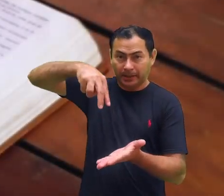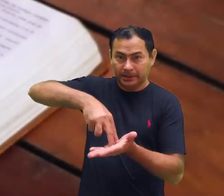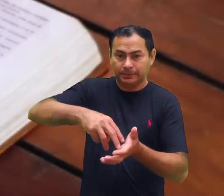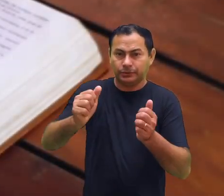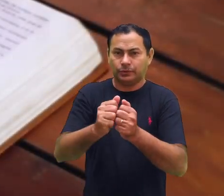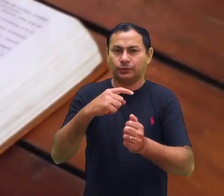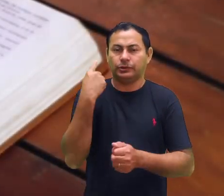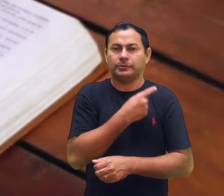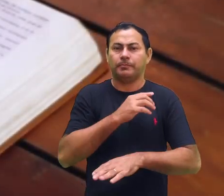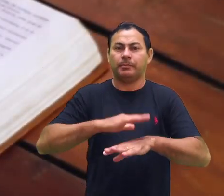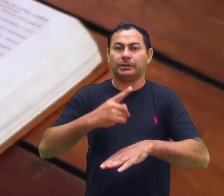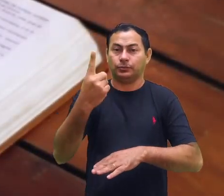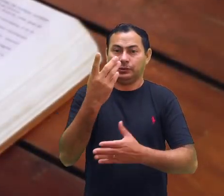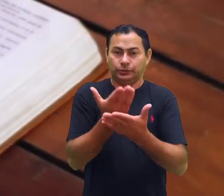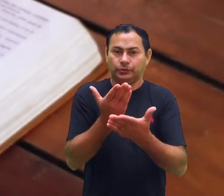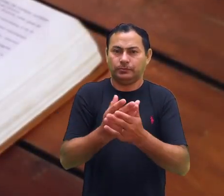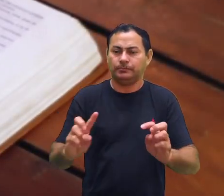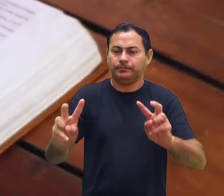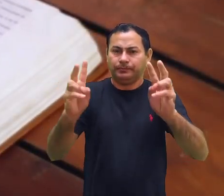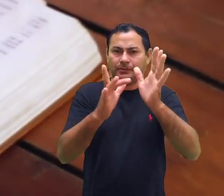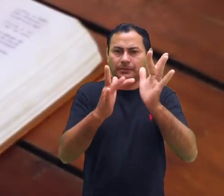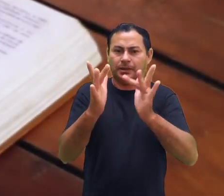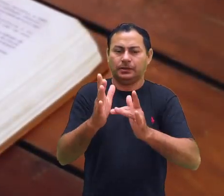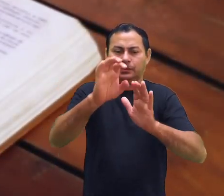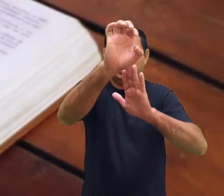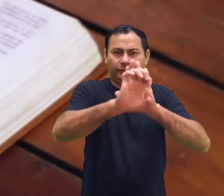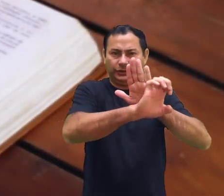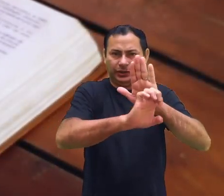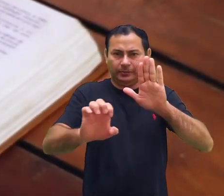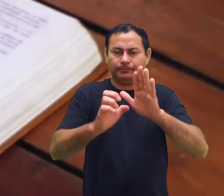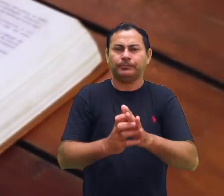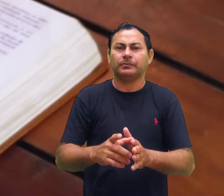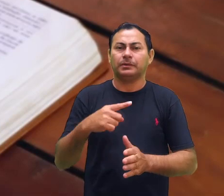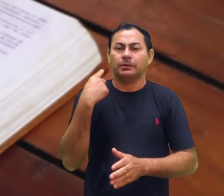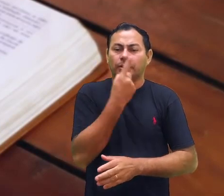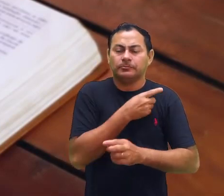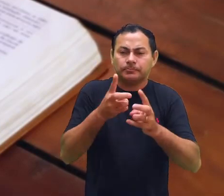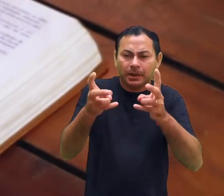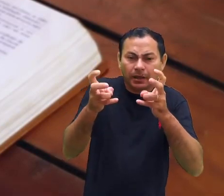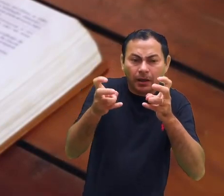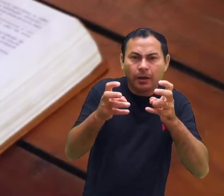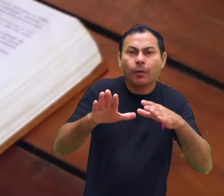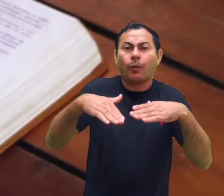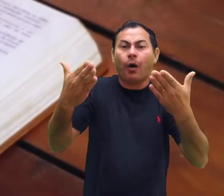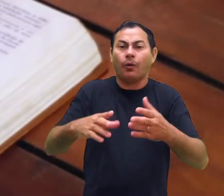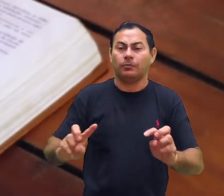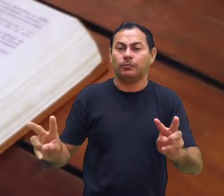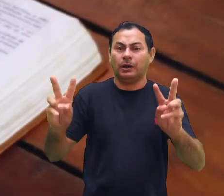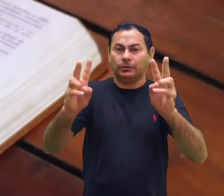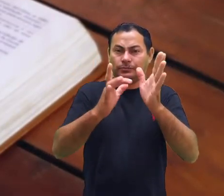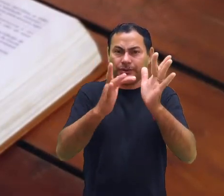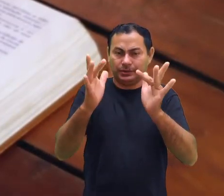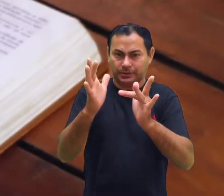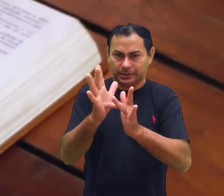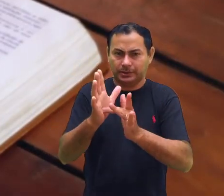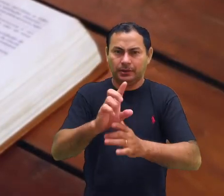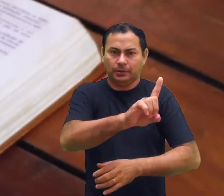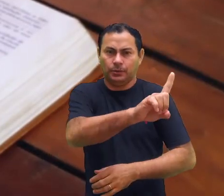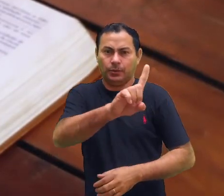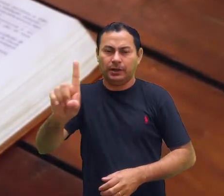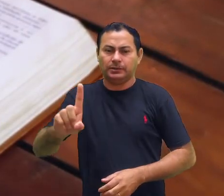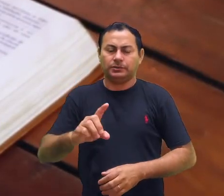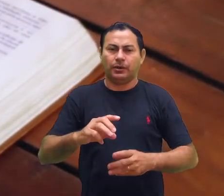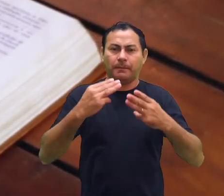Participe conosco de mais um estudo dos valores de Cristo através dos Evangelhos. Estamos identificando quais foram os valores de Jesus